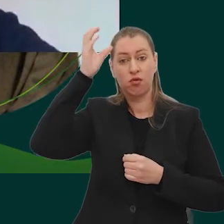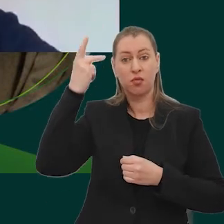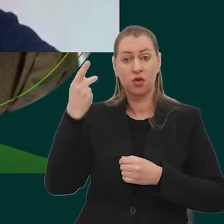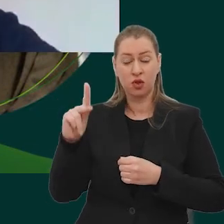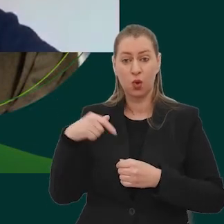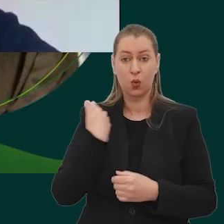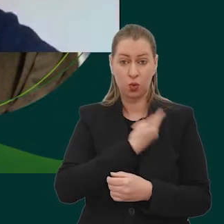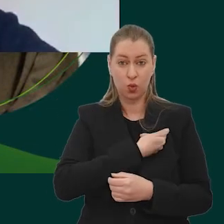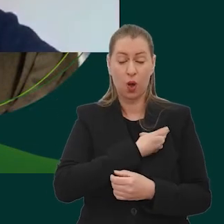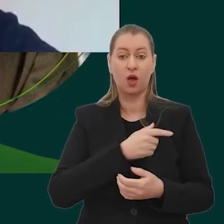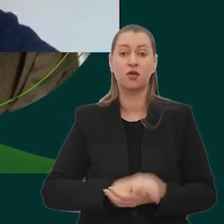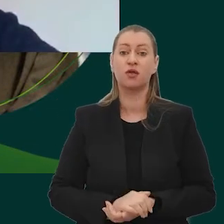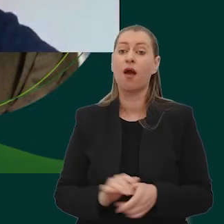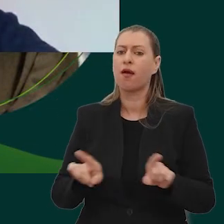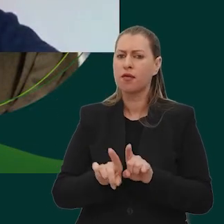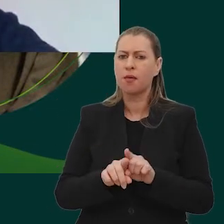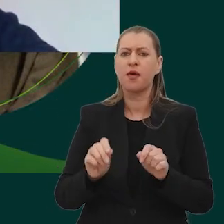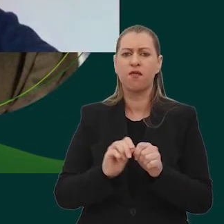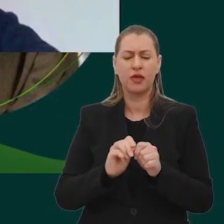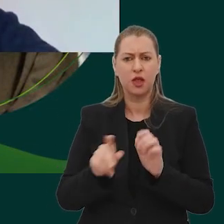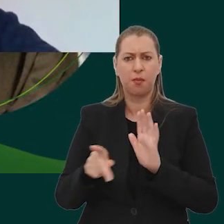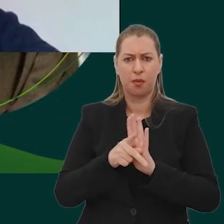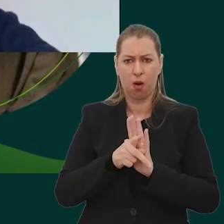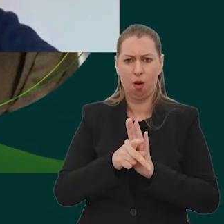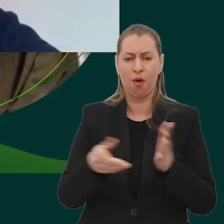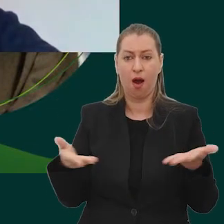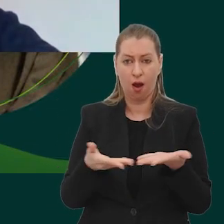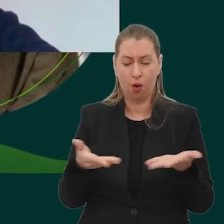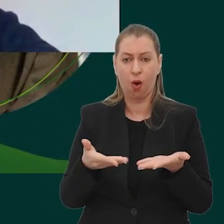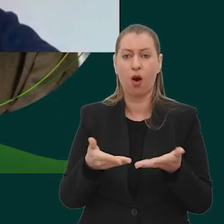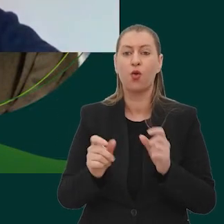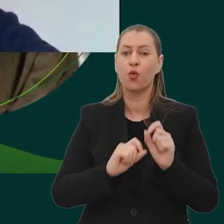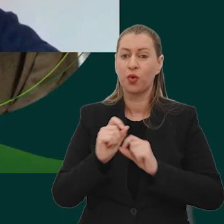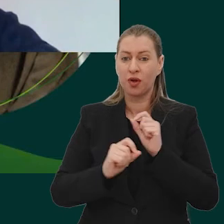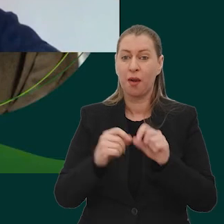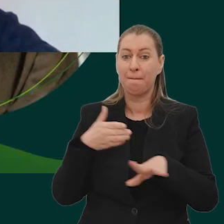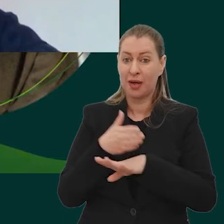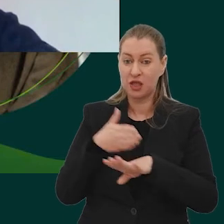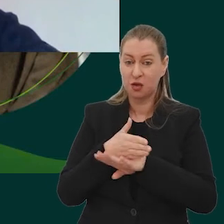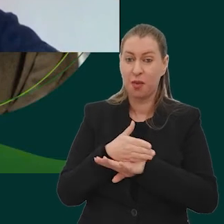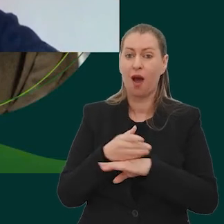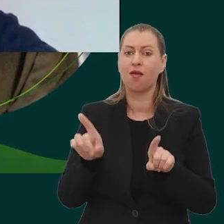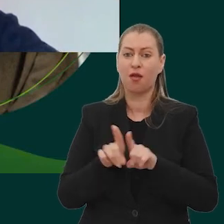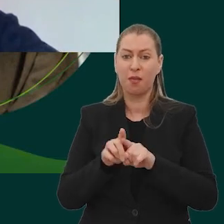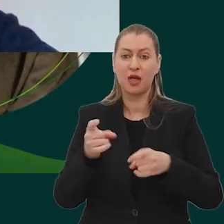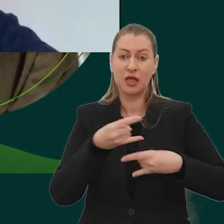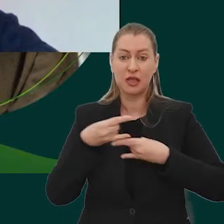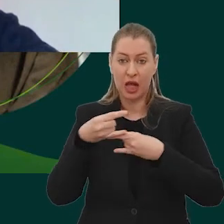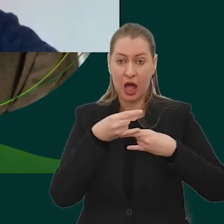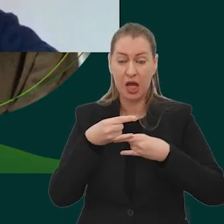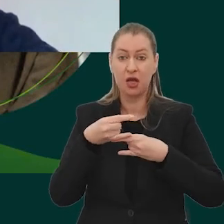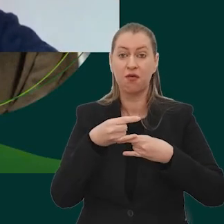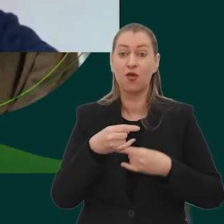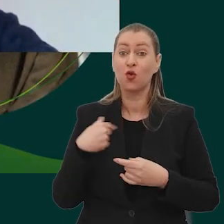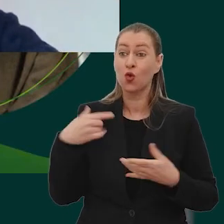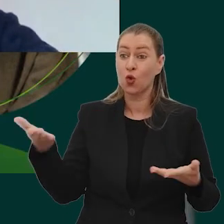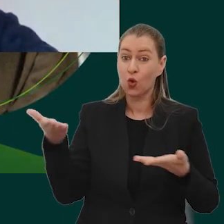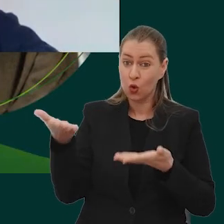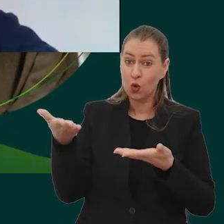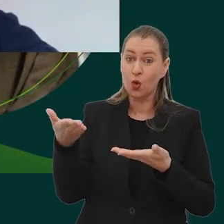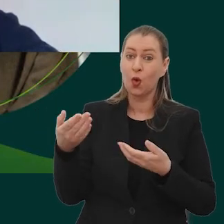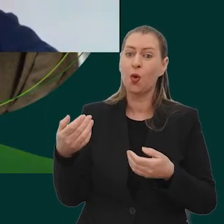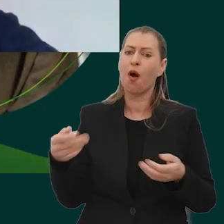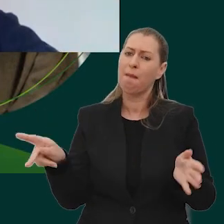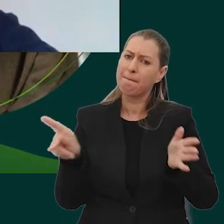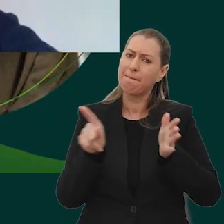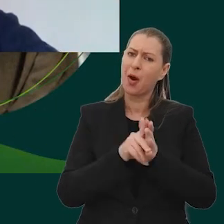com a gente, por também fazer parte agora, basicamente, através dessa live, tu se tornou